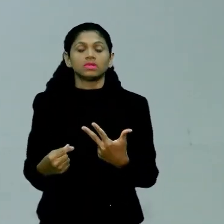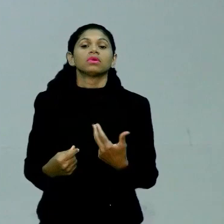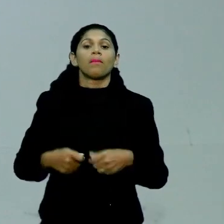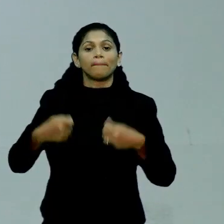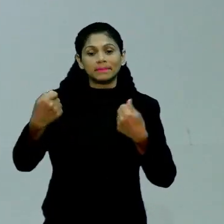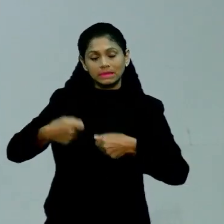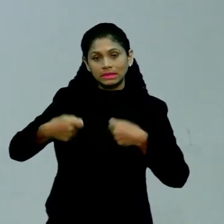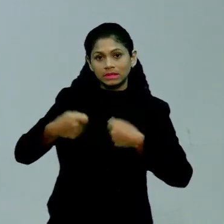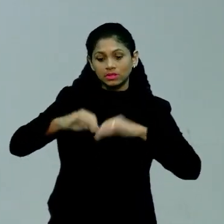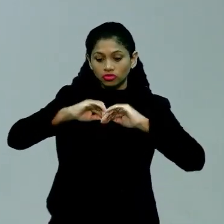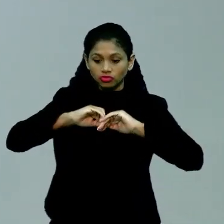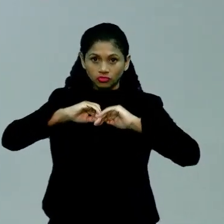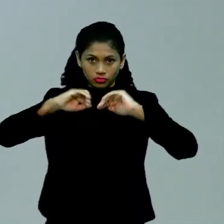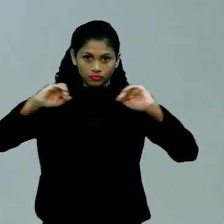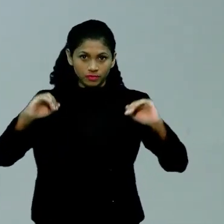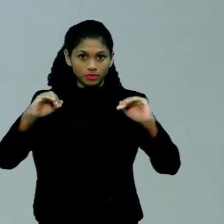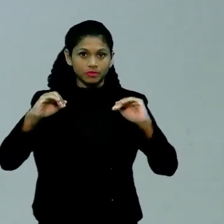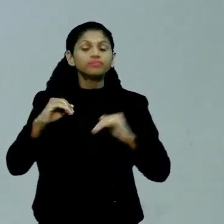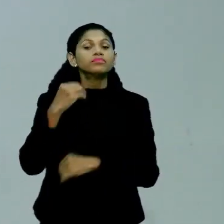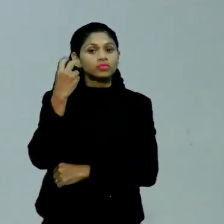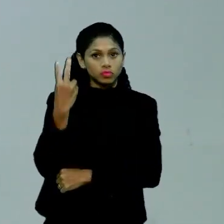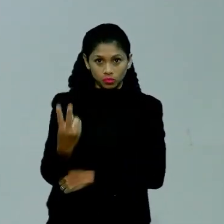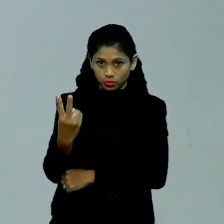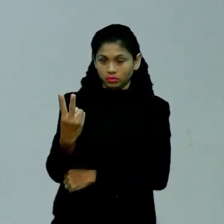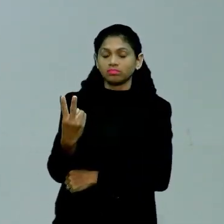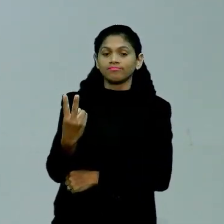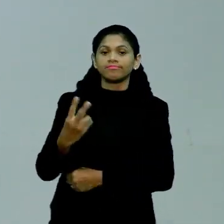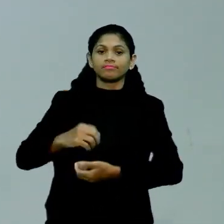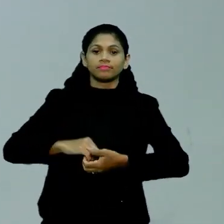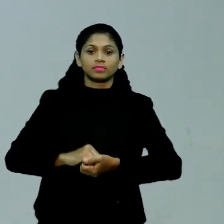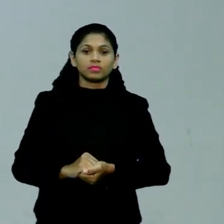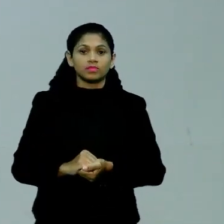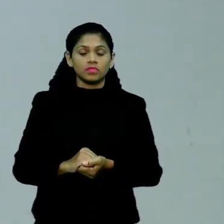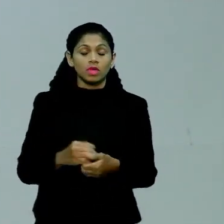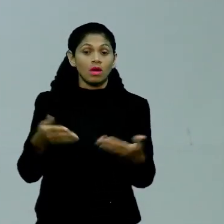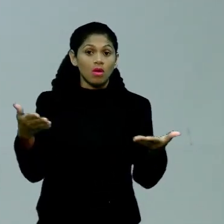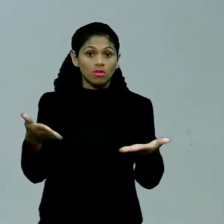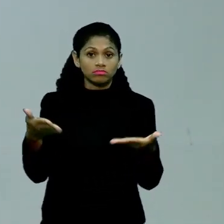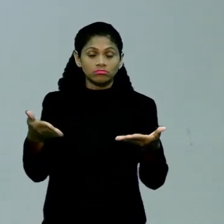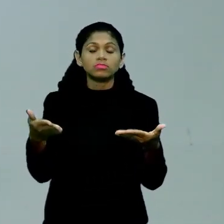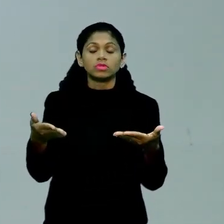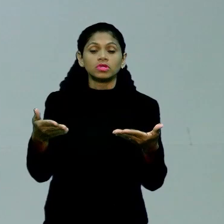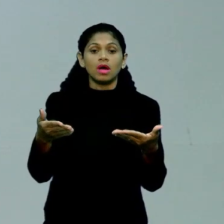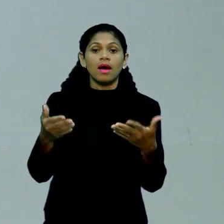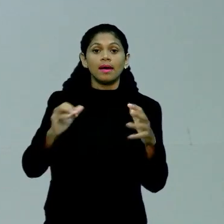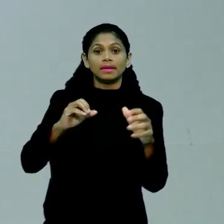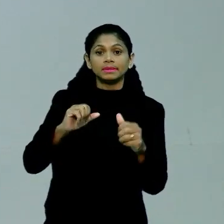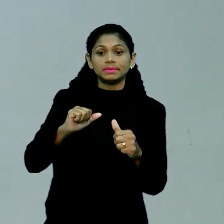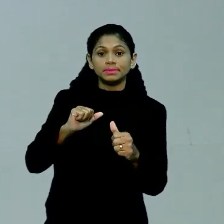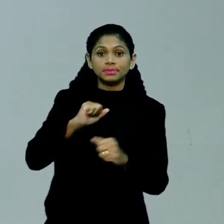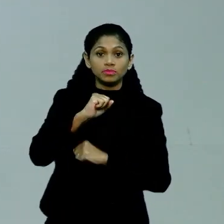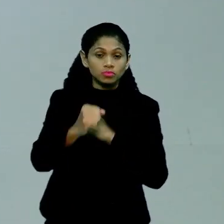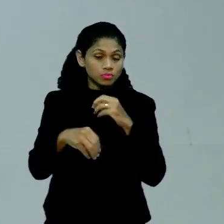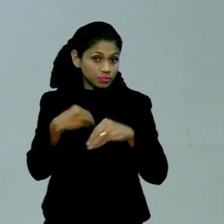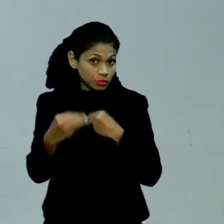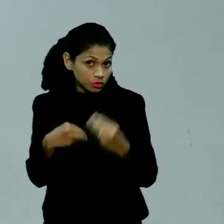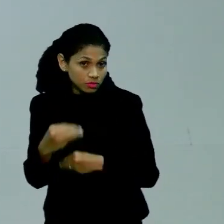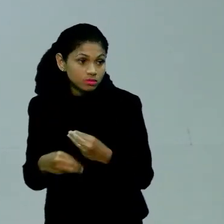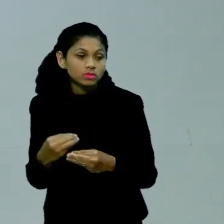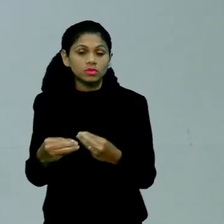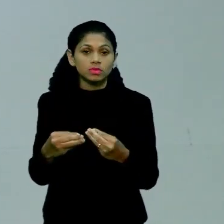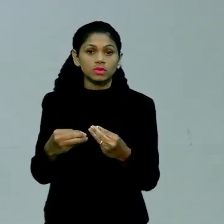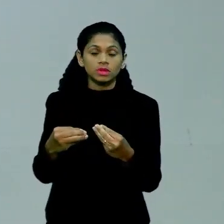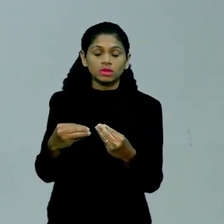partes. Então nós vamos ficar hoje com parte 1, que é a separação de misturas heterogêneas, e na aula de parte 2, nós vamos falar